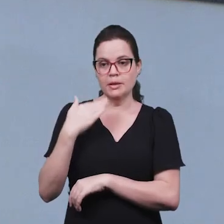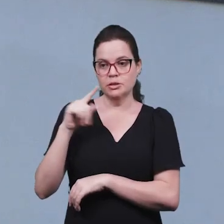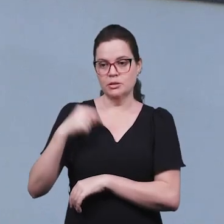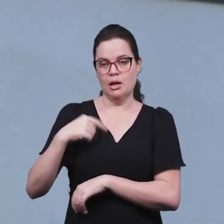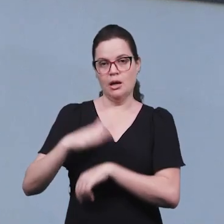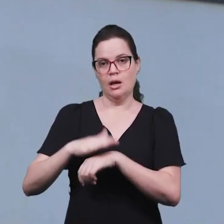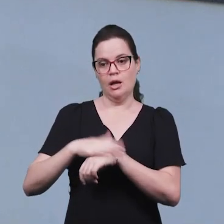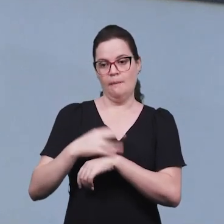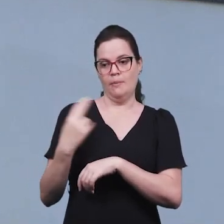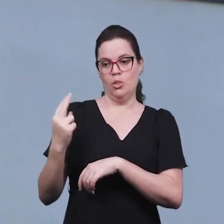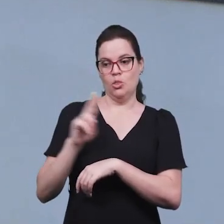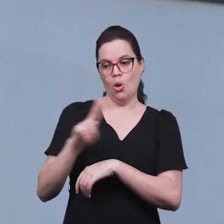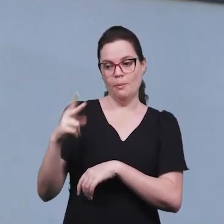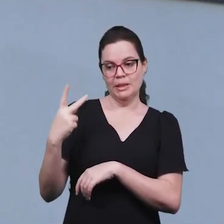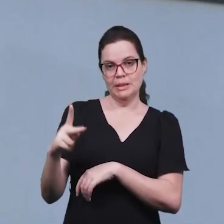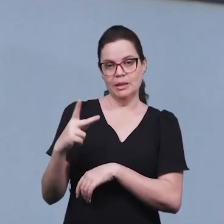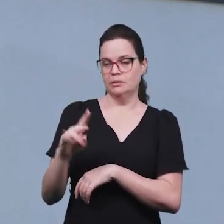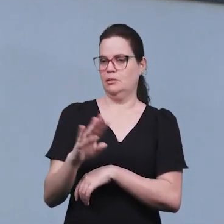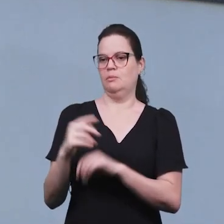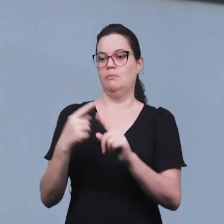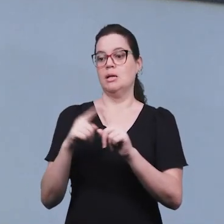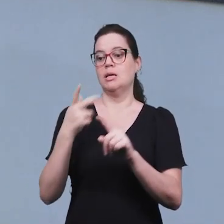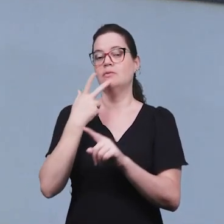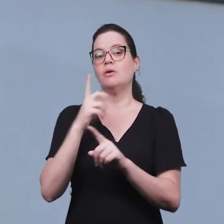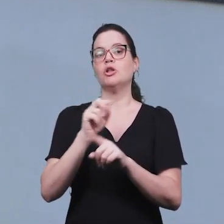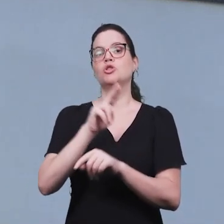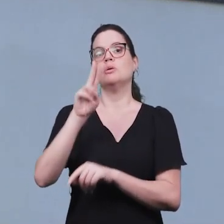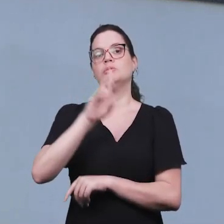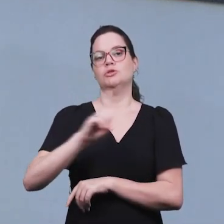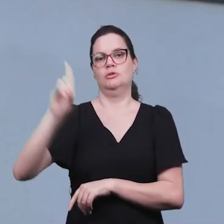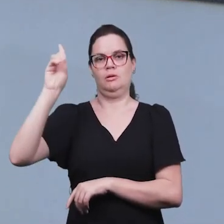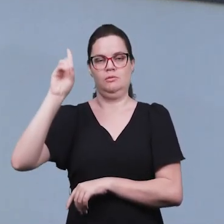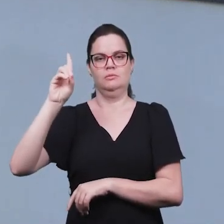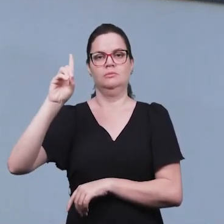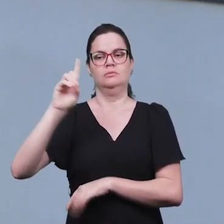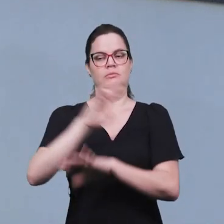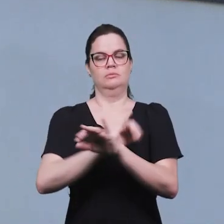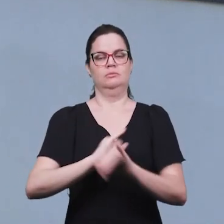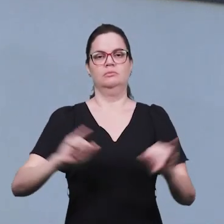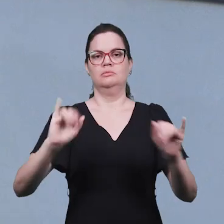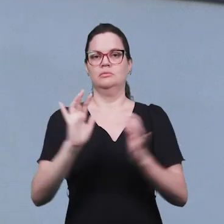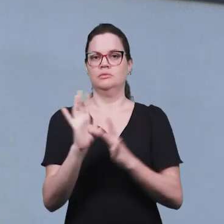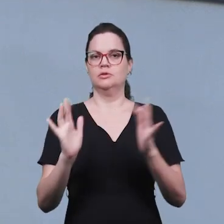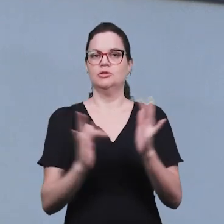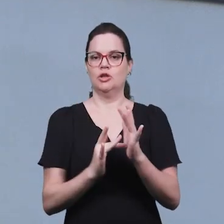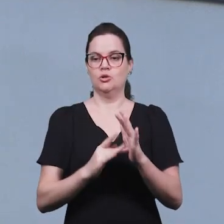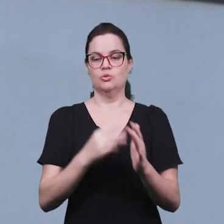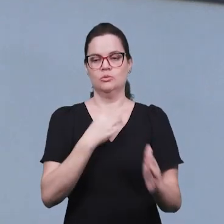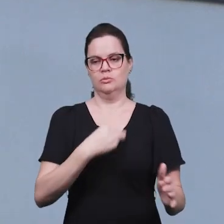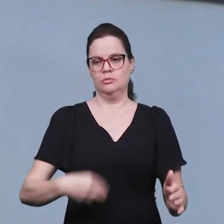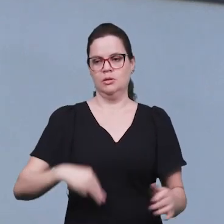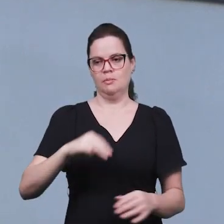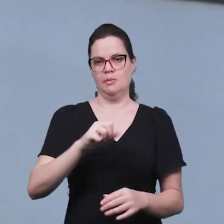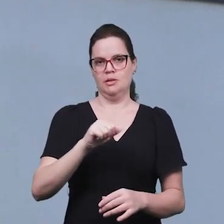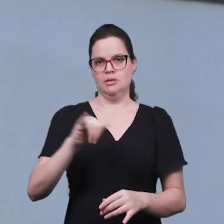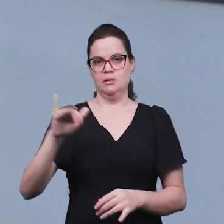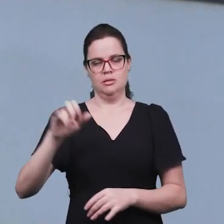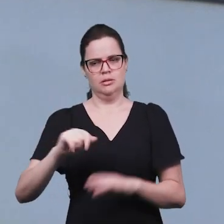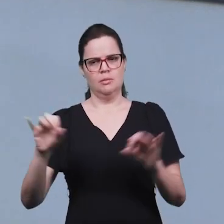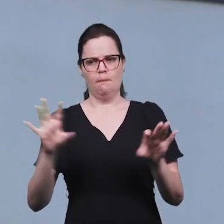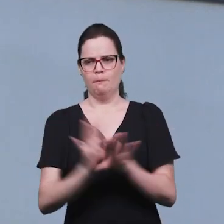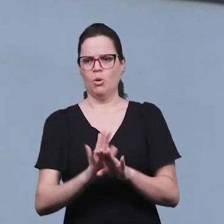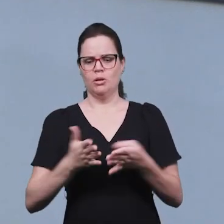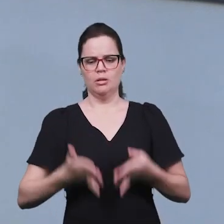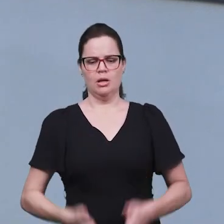seu superior. Ele falava em nome de Deus, anunciando que Jesus, o Messias, havia